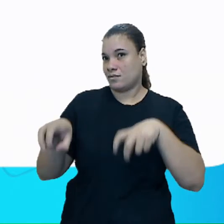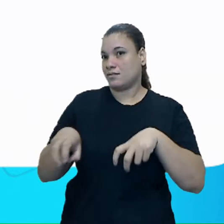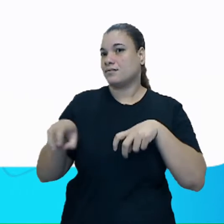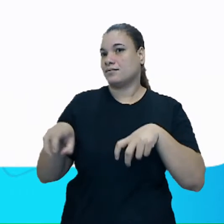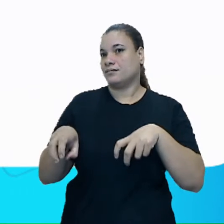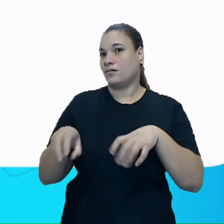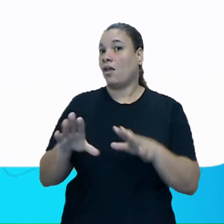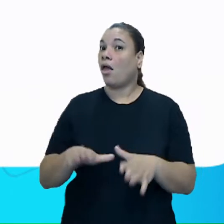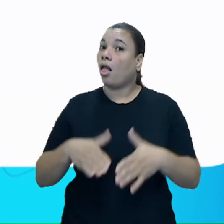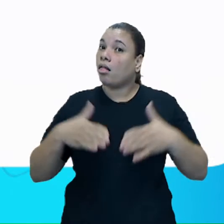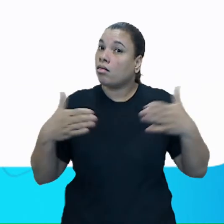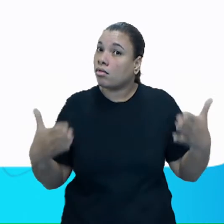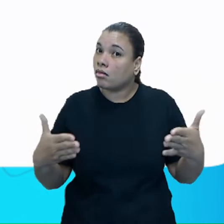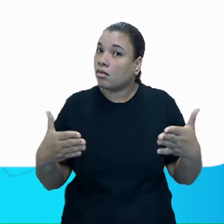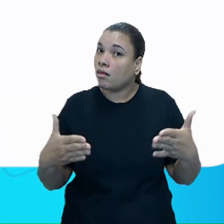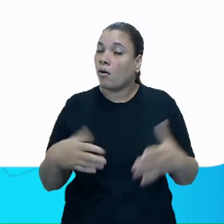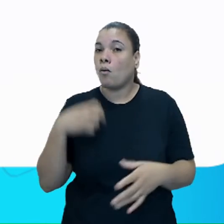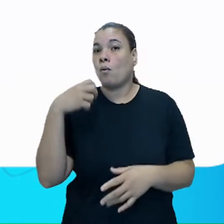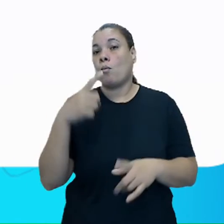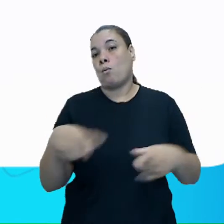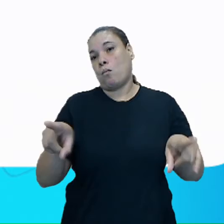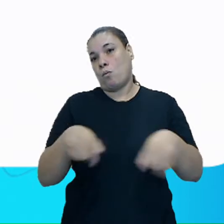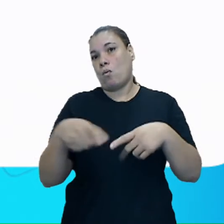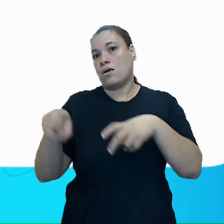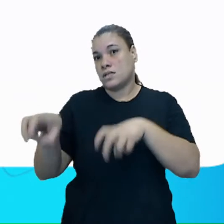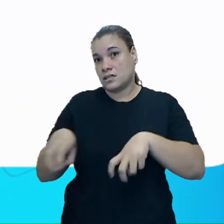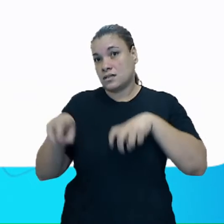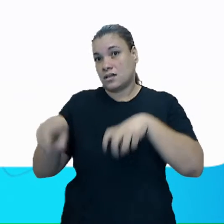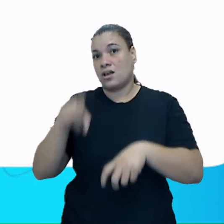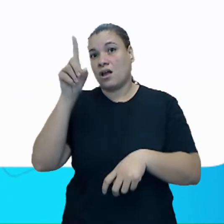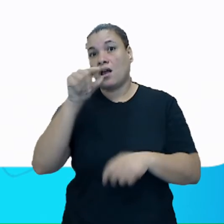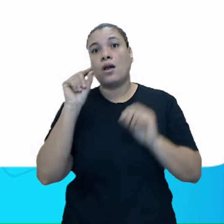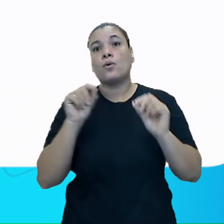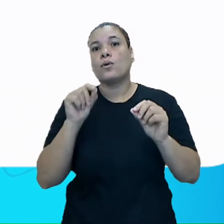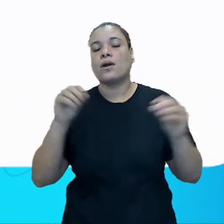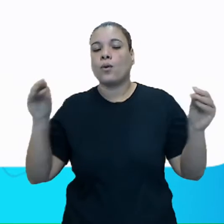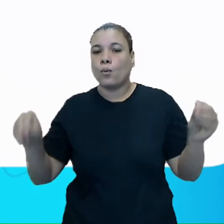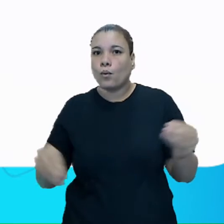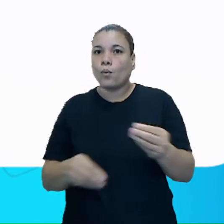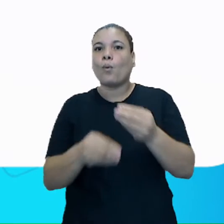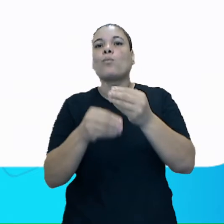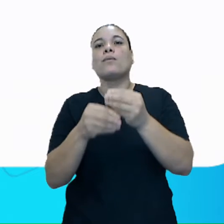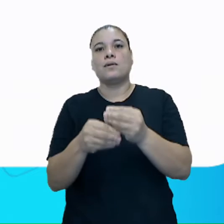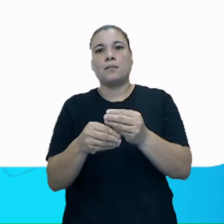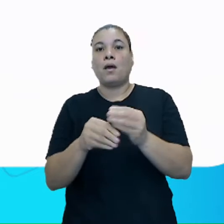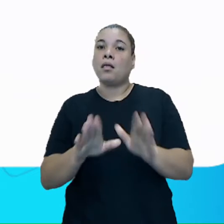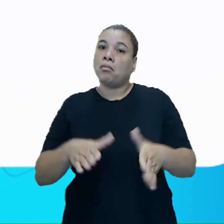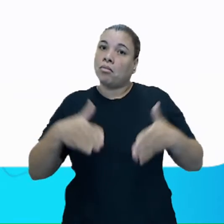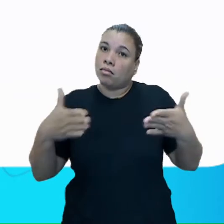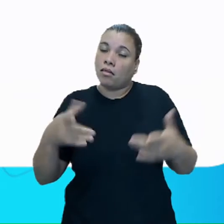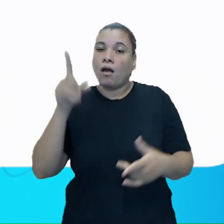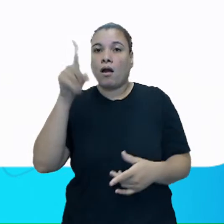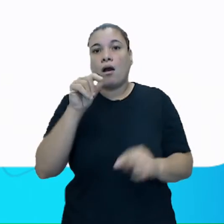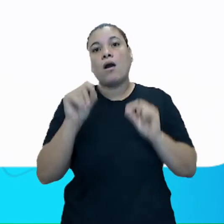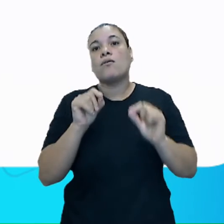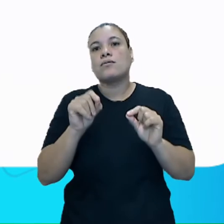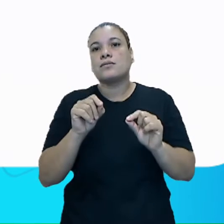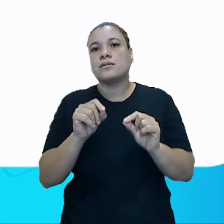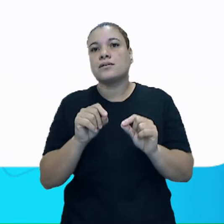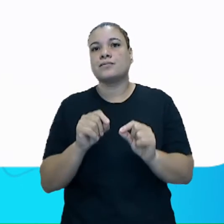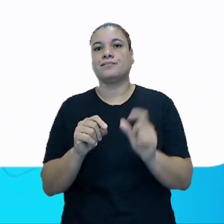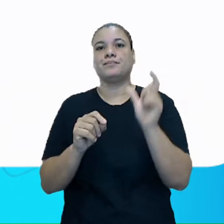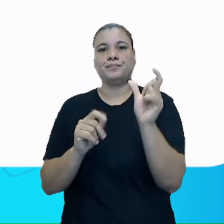faz referência a essa ação do verbo cantar. E aí eu tenho um verbo que é transitivo direto, porque